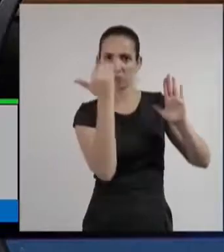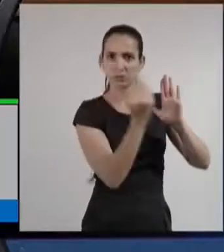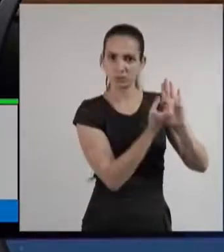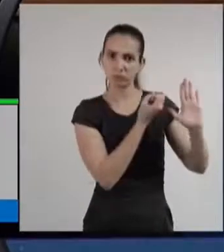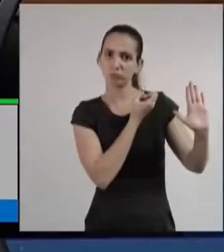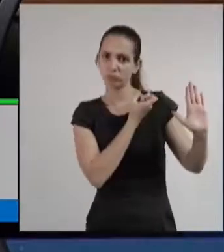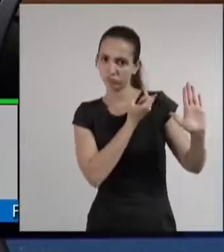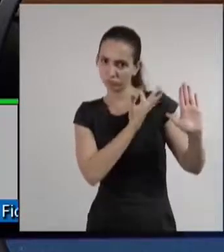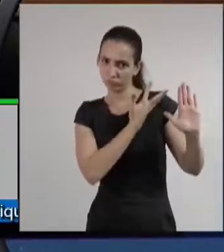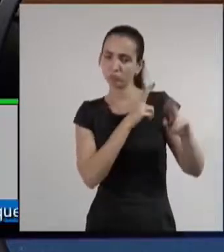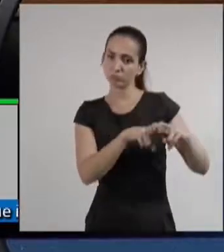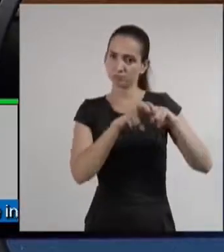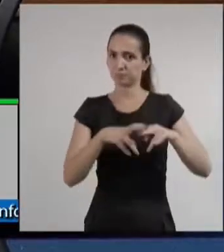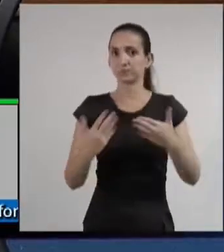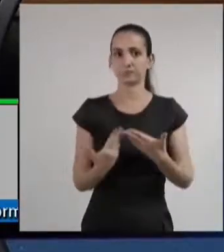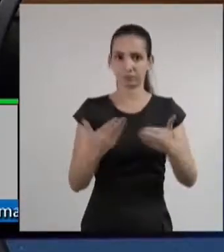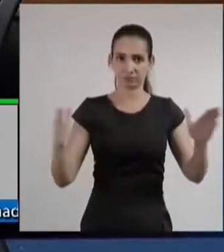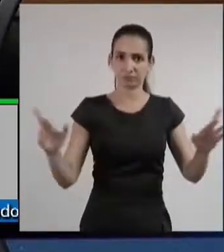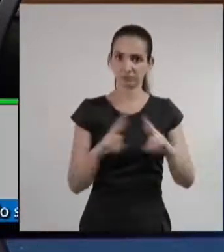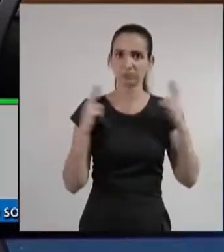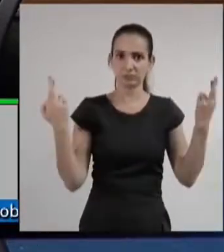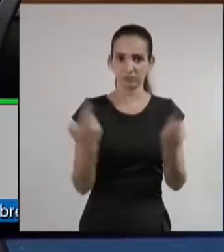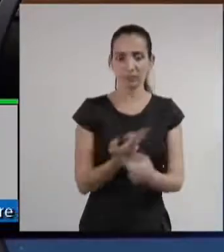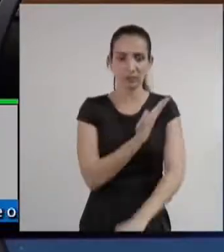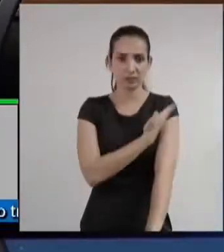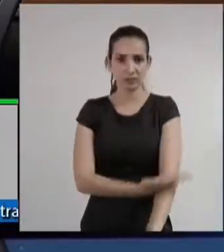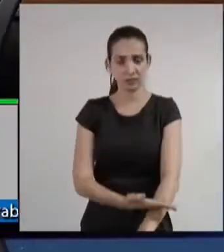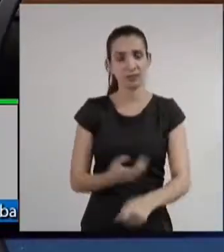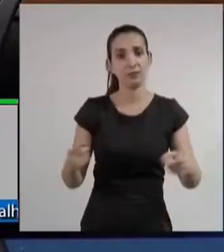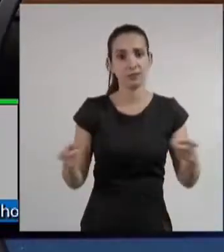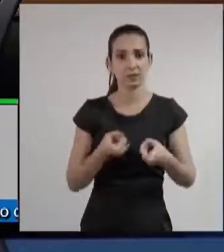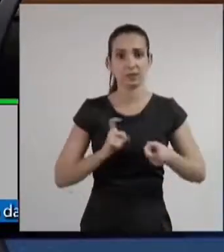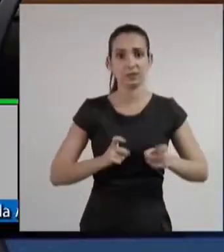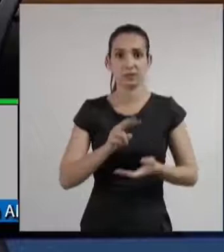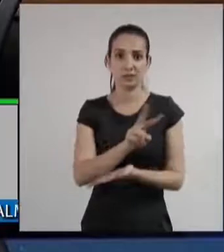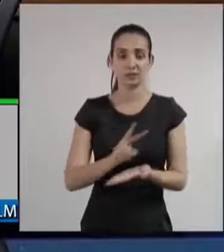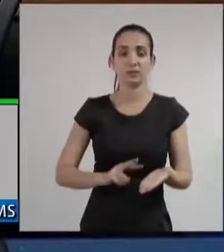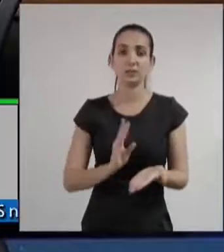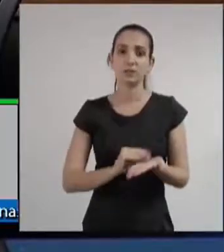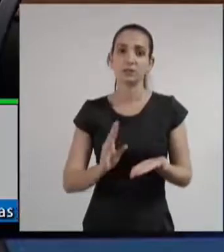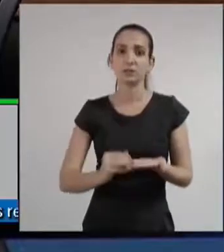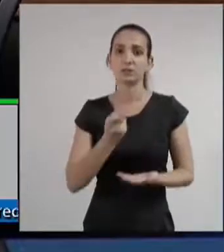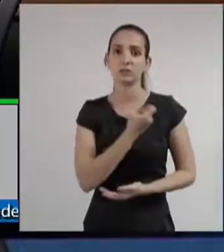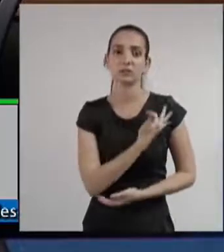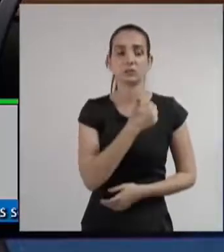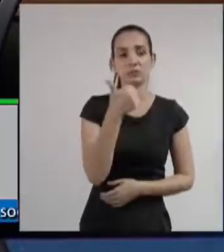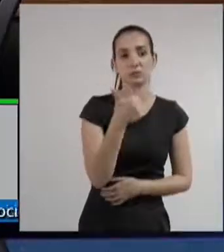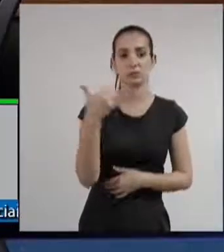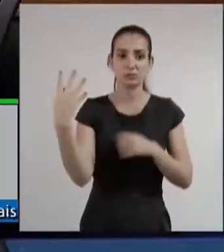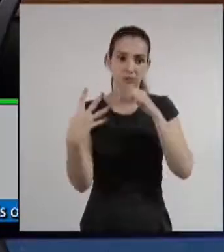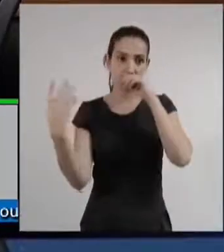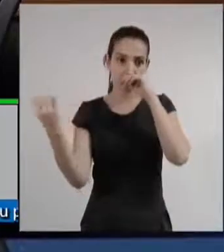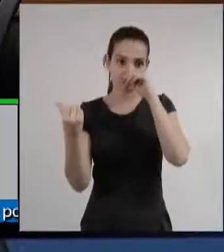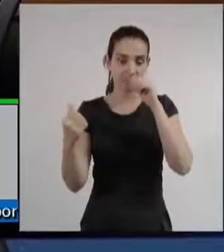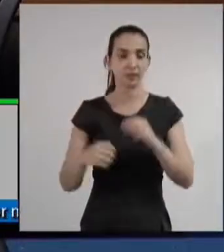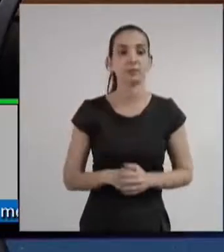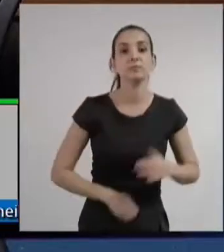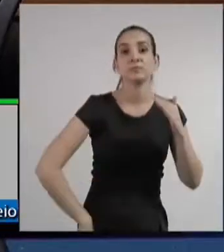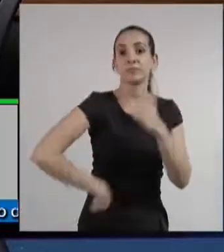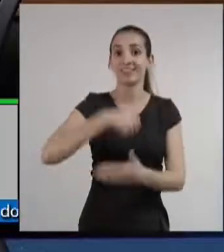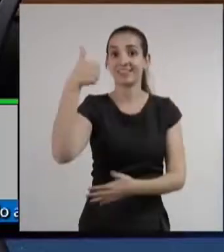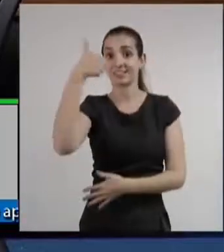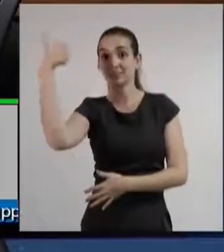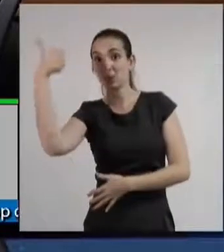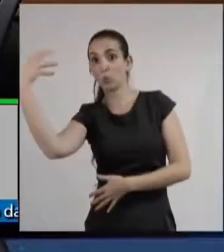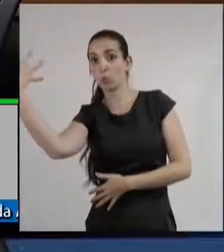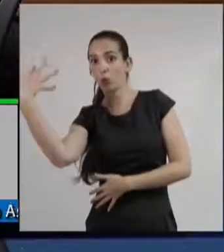aberta a sessão ordinária. Pequeno expediente. Lida a ata de número 146 da